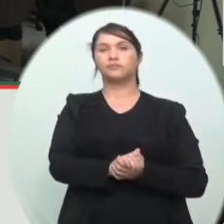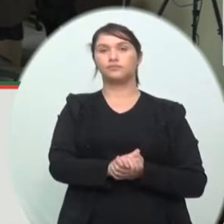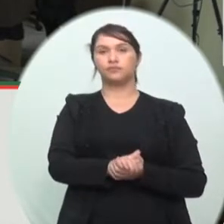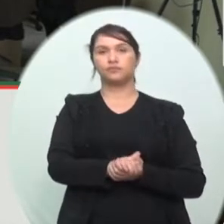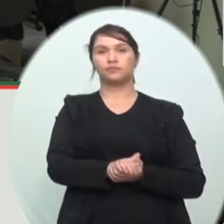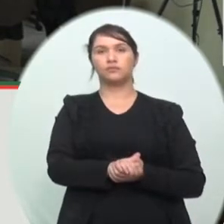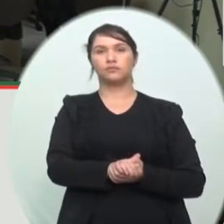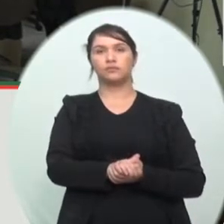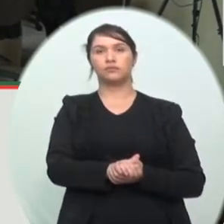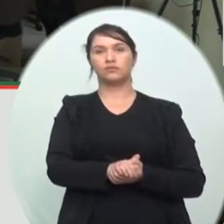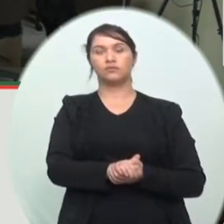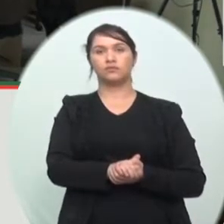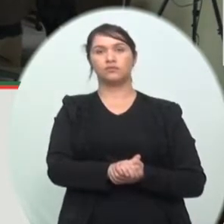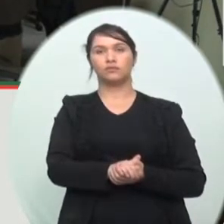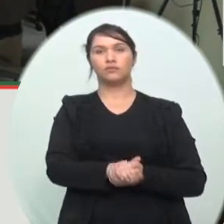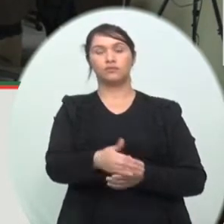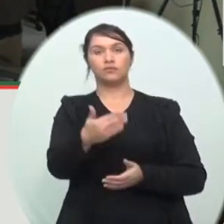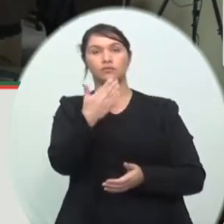Indicação número